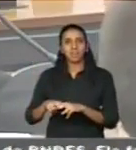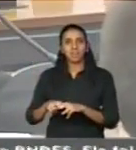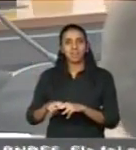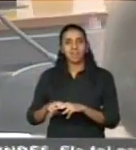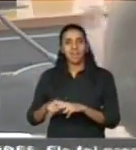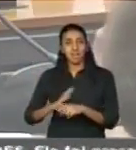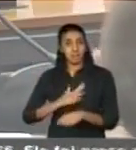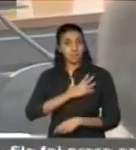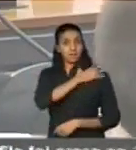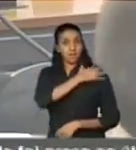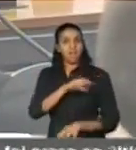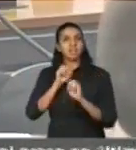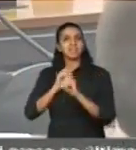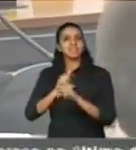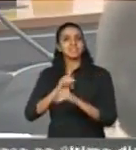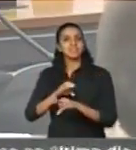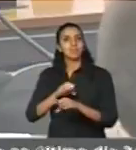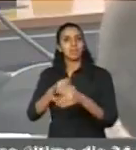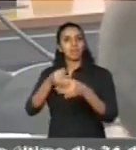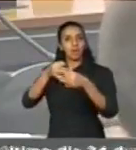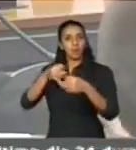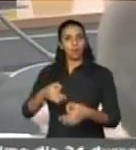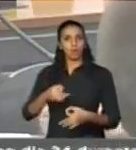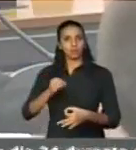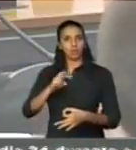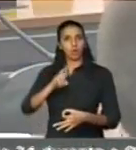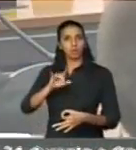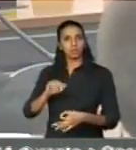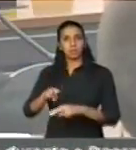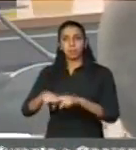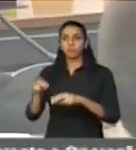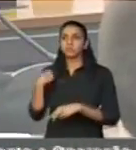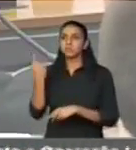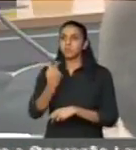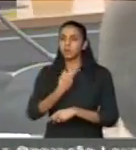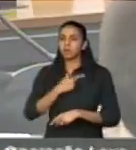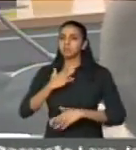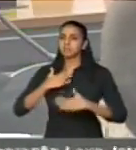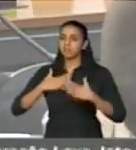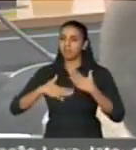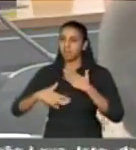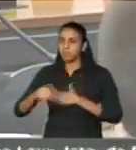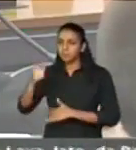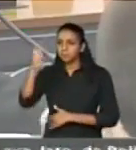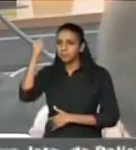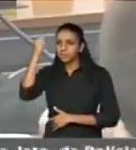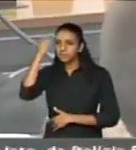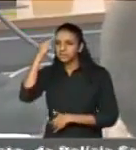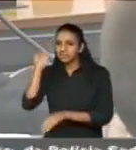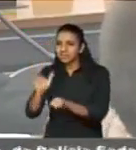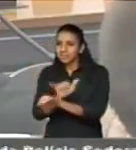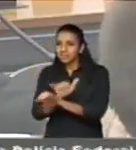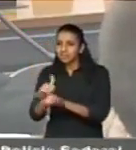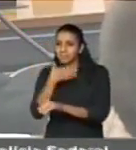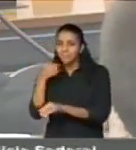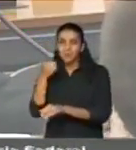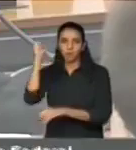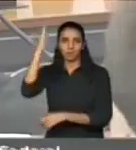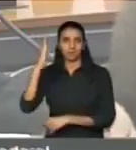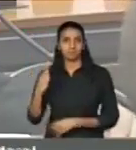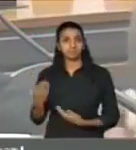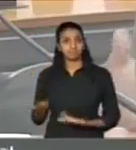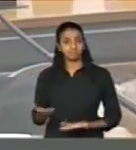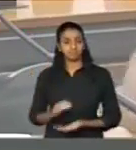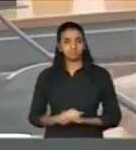os fazem, num momento como esse, estarem calmos, serenos e tranquilos, pensando no melhor para o Brasil.